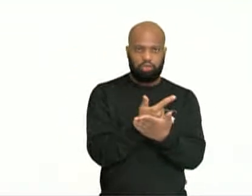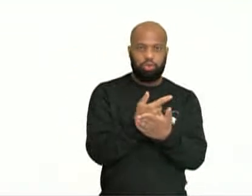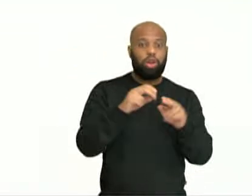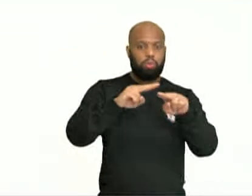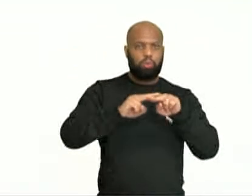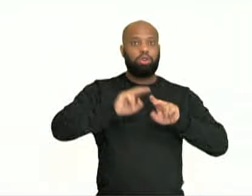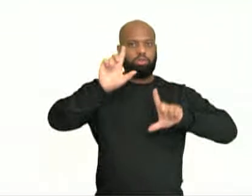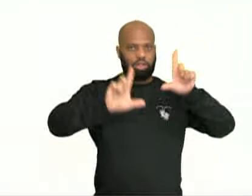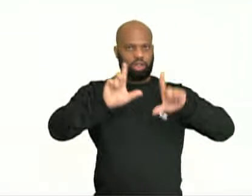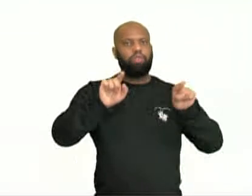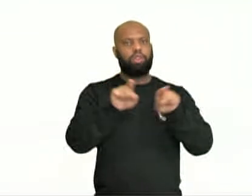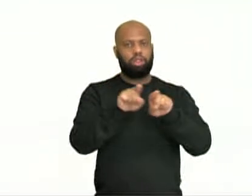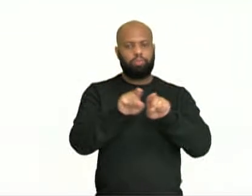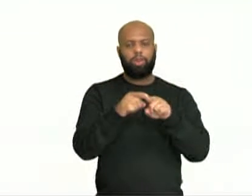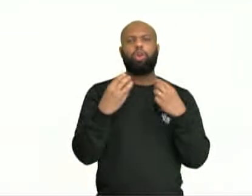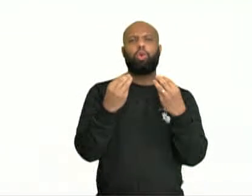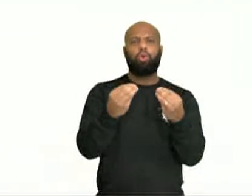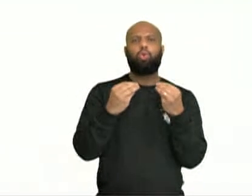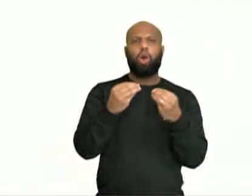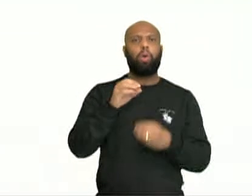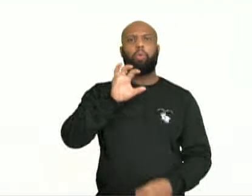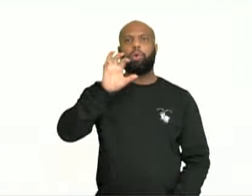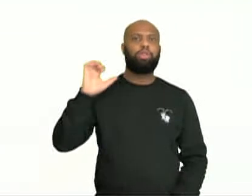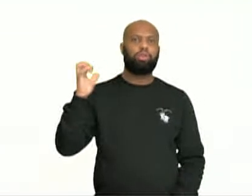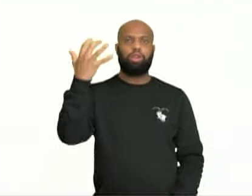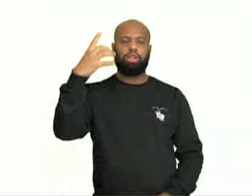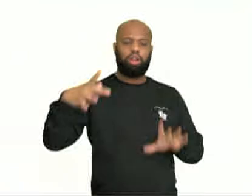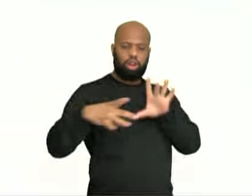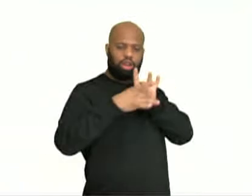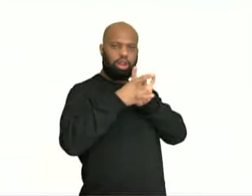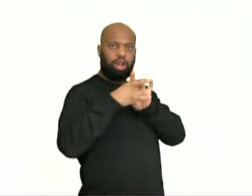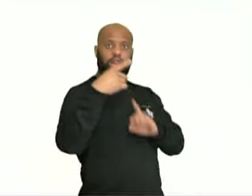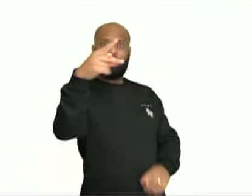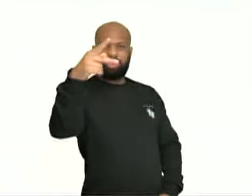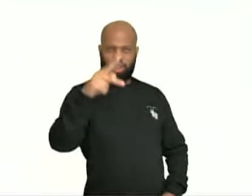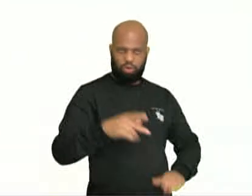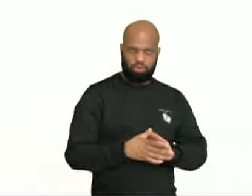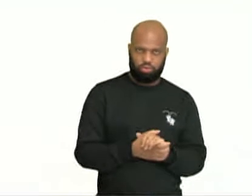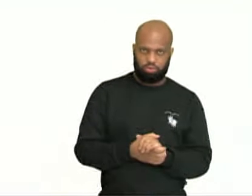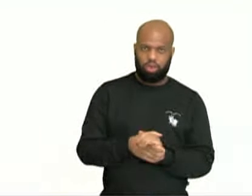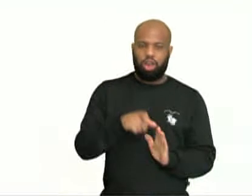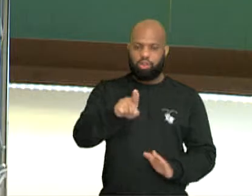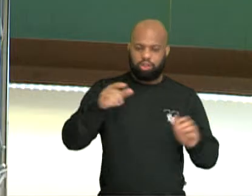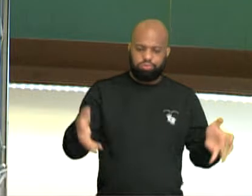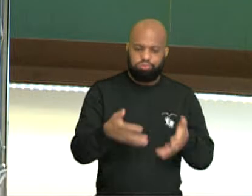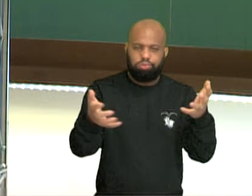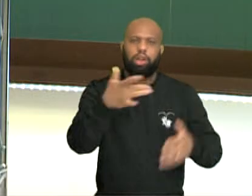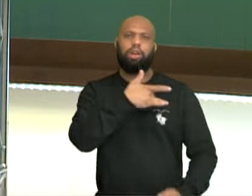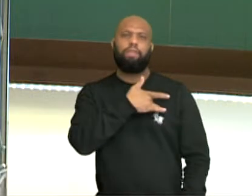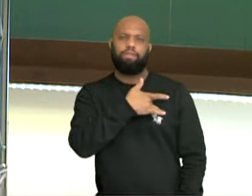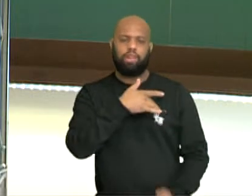TV. Como ela pôde se tornar um aliado do professor no fomento à paixão pela leitura?